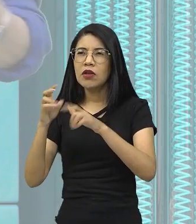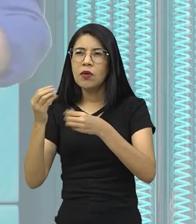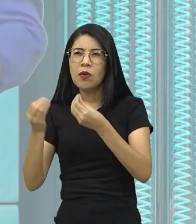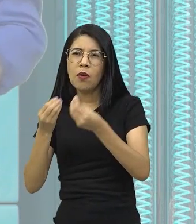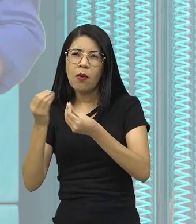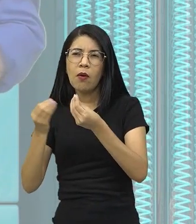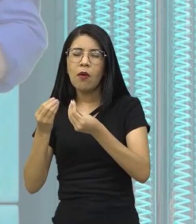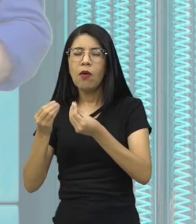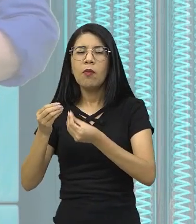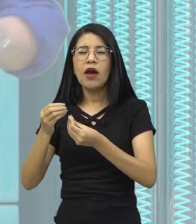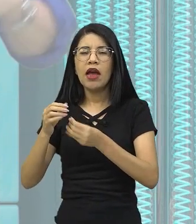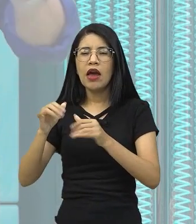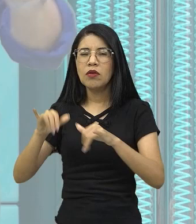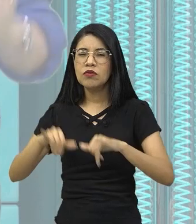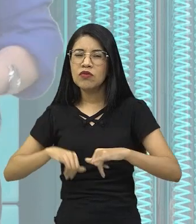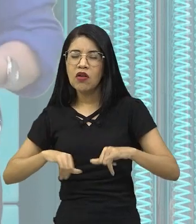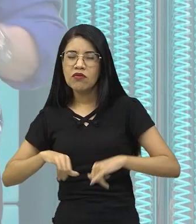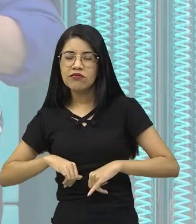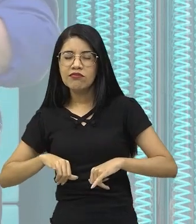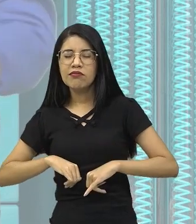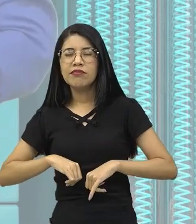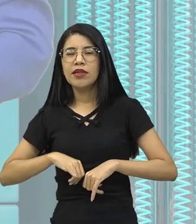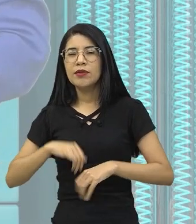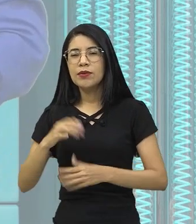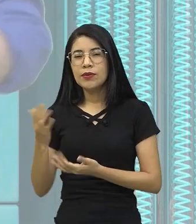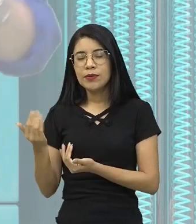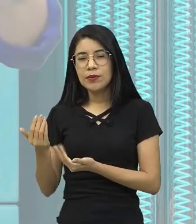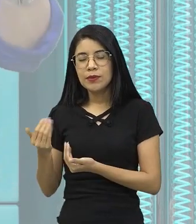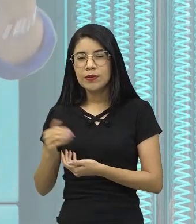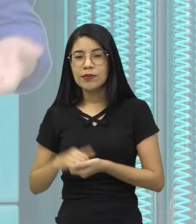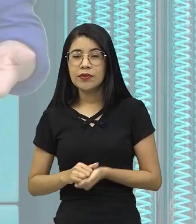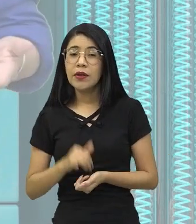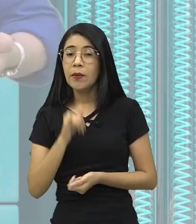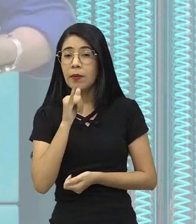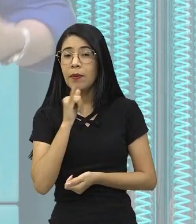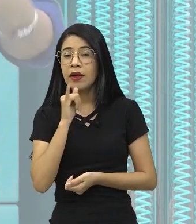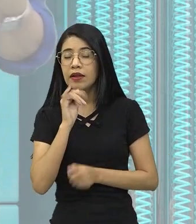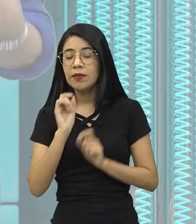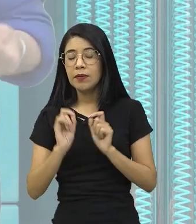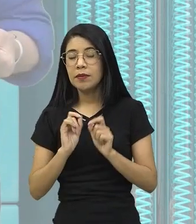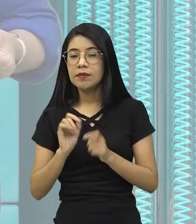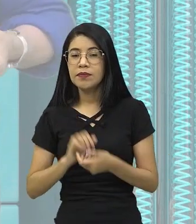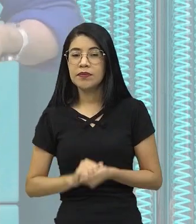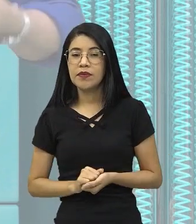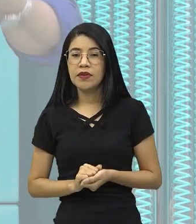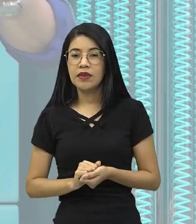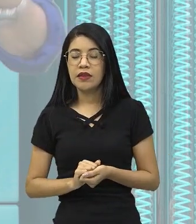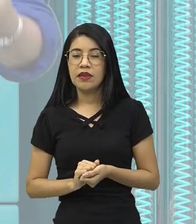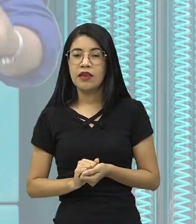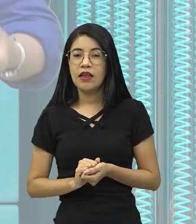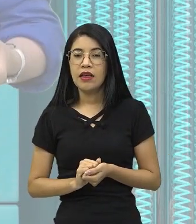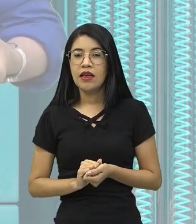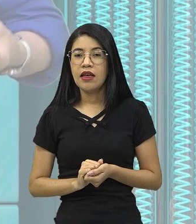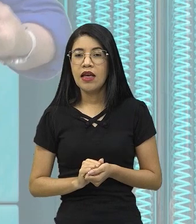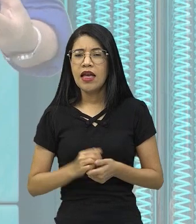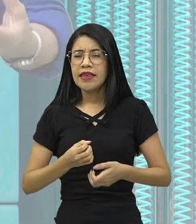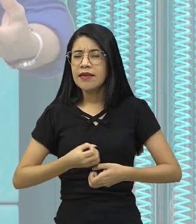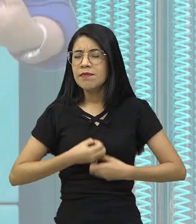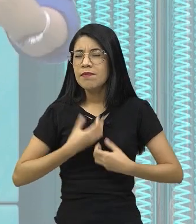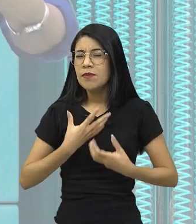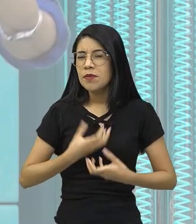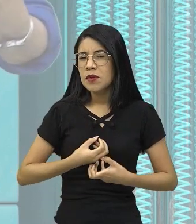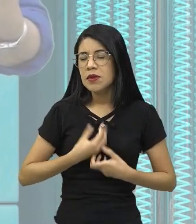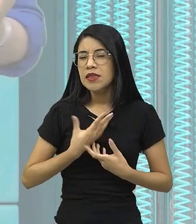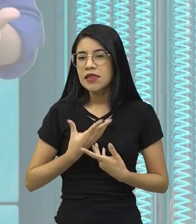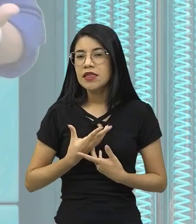da adolescência. Então aí você tem o exemplo do efeito, que é exatamente a emoção, né,